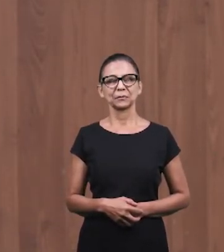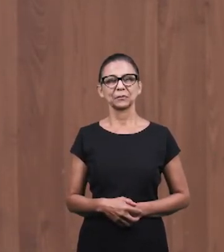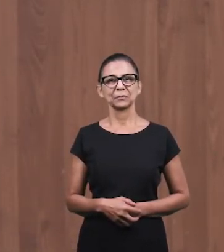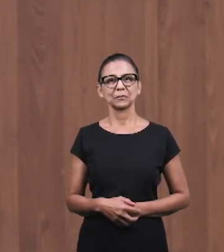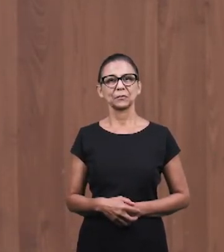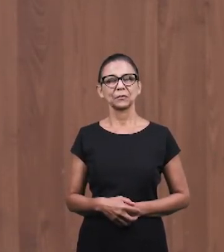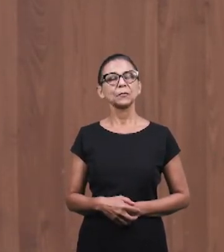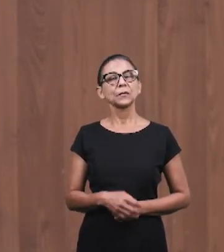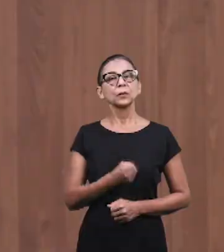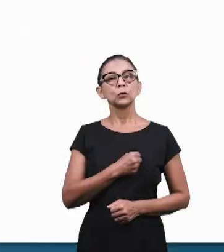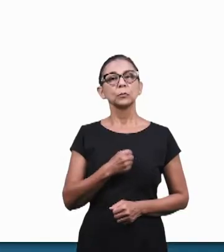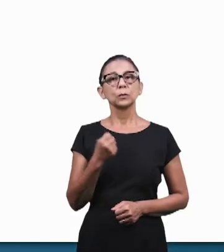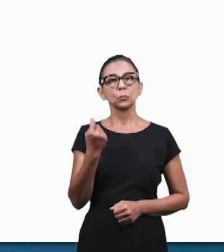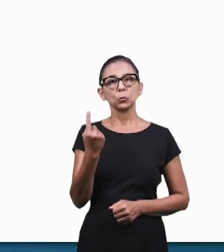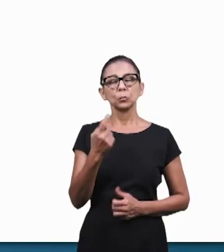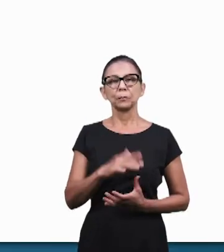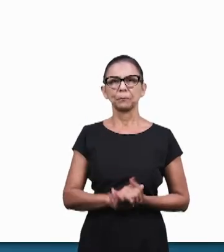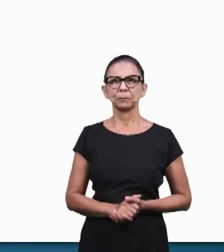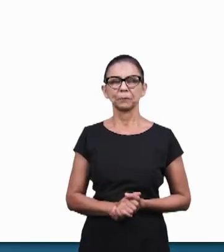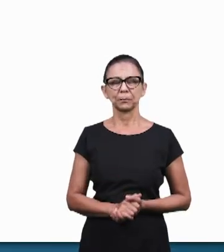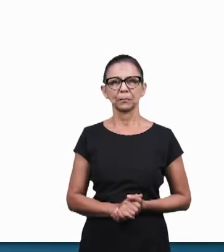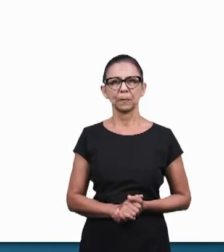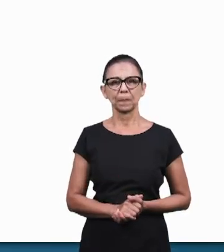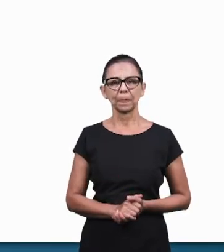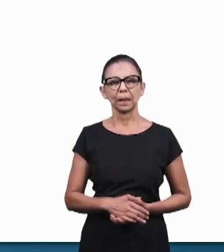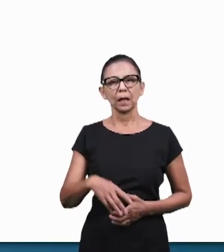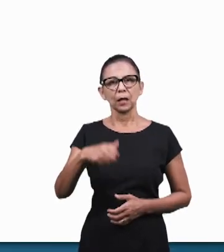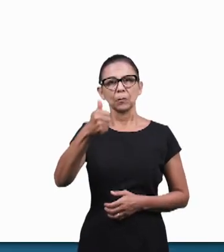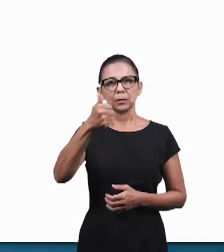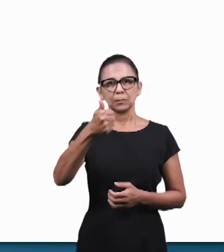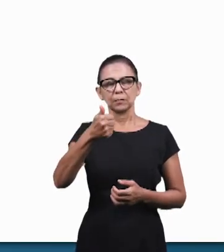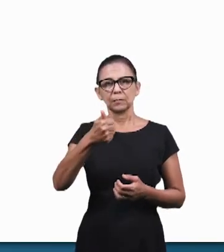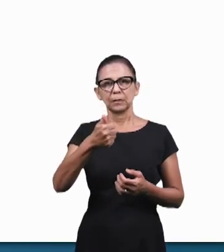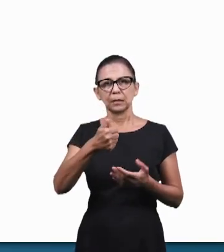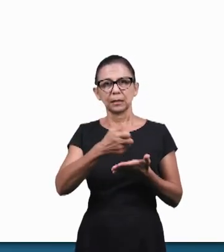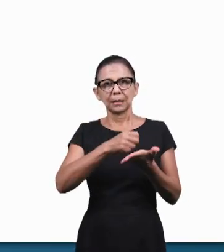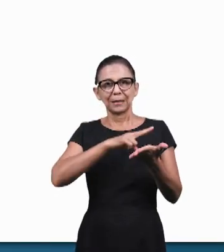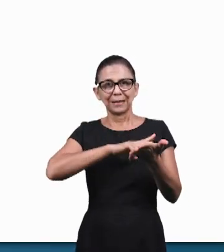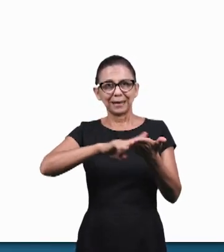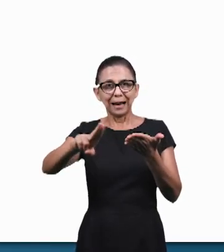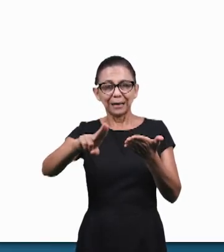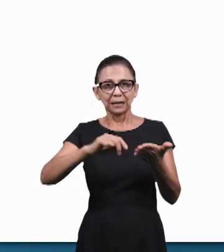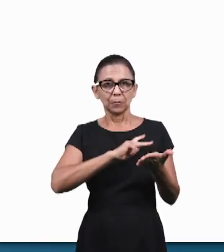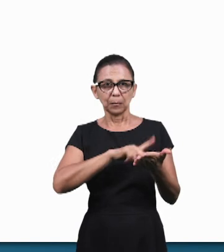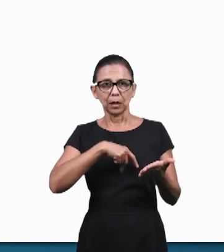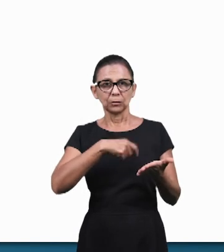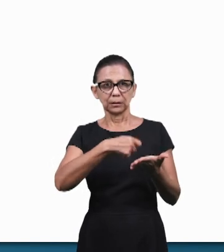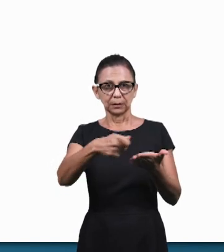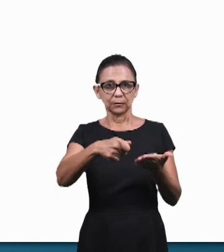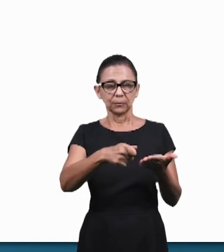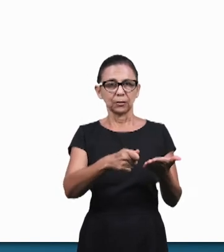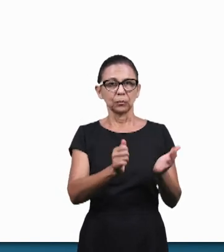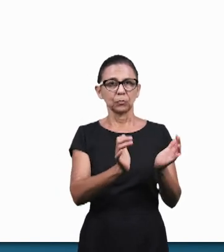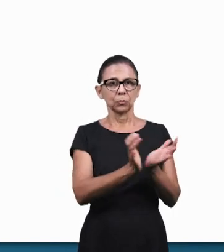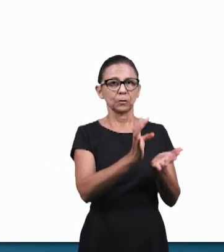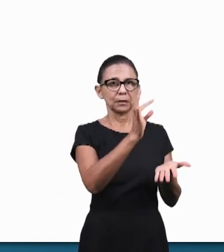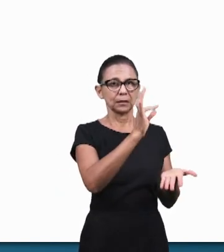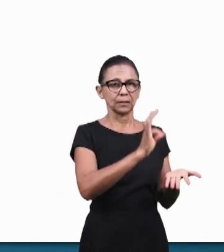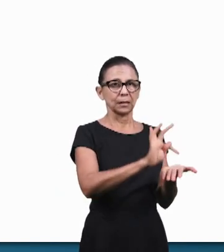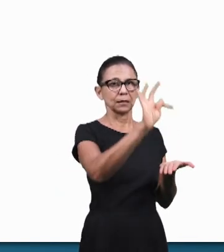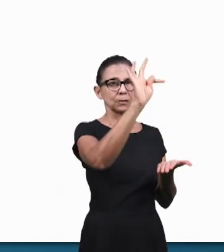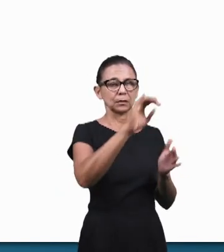A pergunta 1 diz assim: examinando a primeira carta do apóstolo Paulo aos Tessalonicenses, capítulo